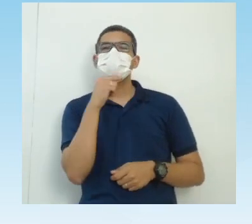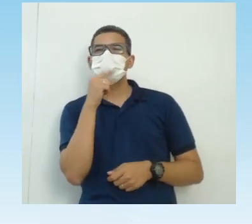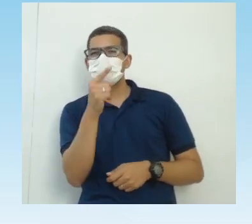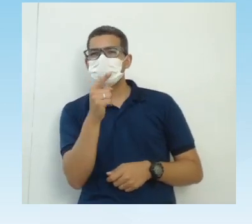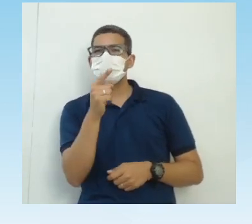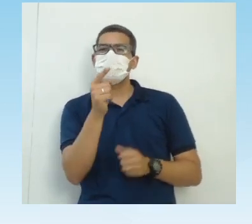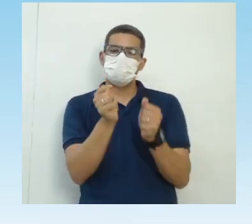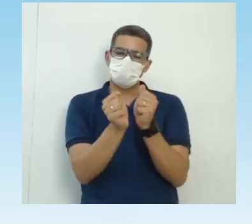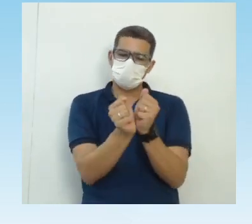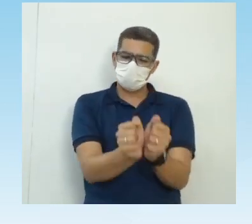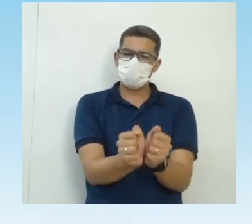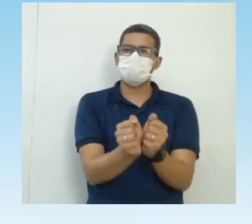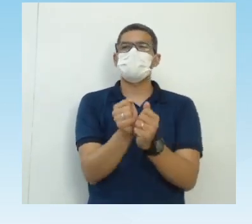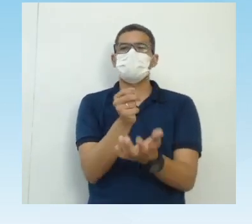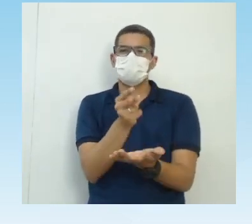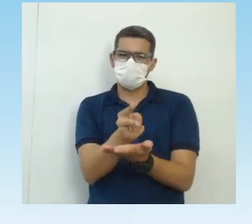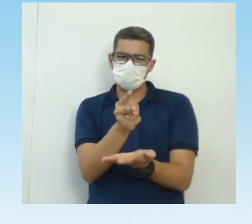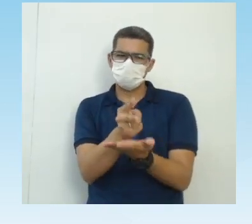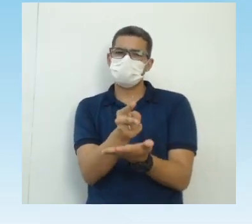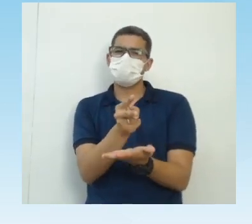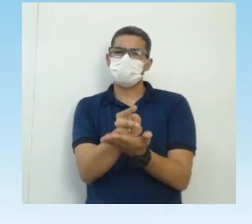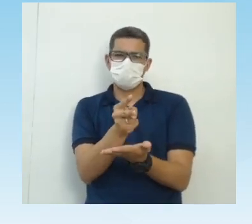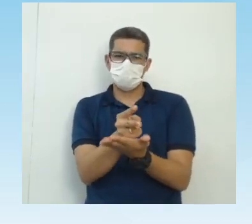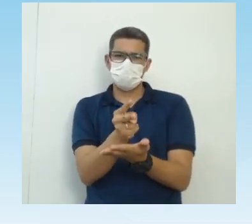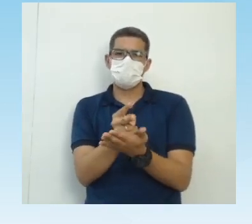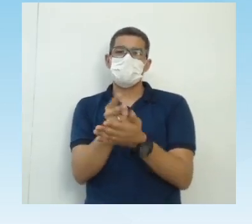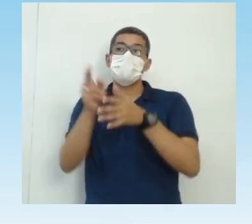seja a escravidão. Né? Foi mantida